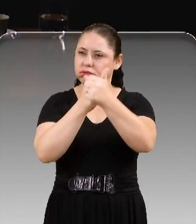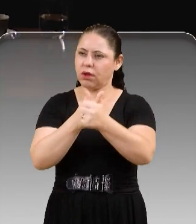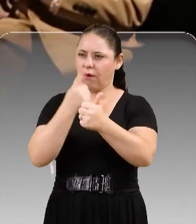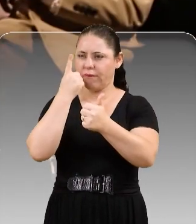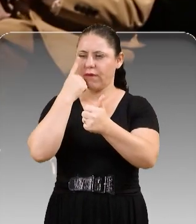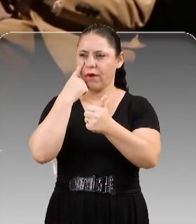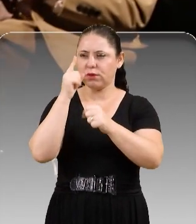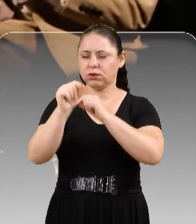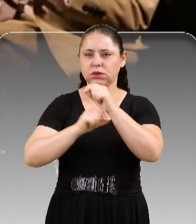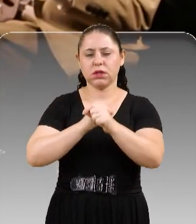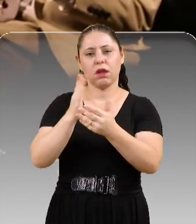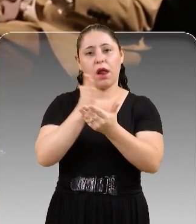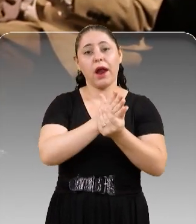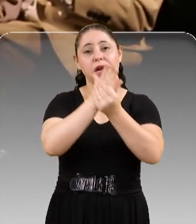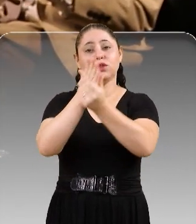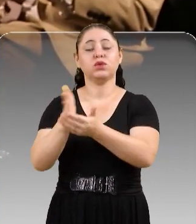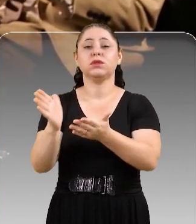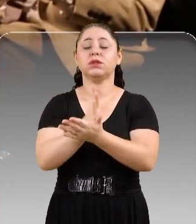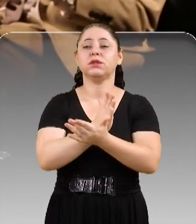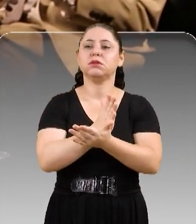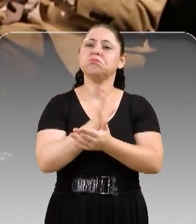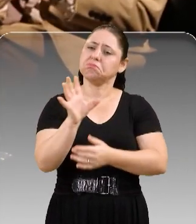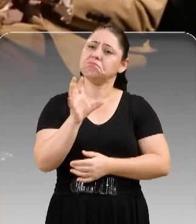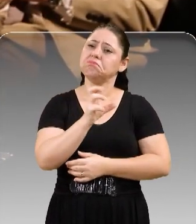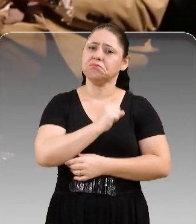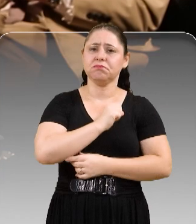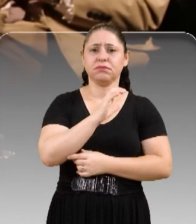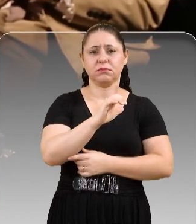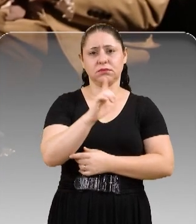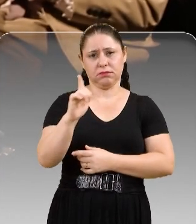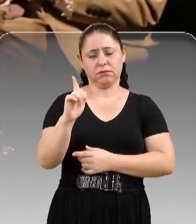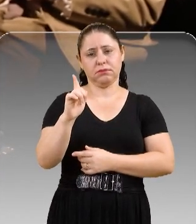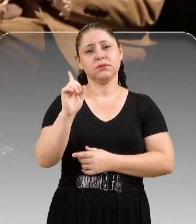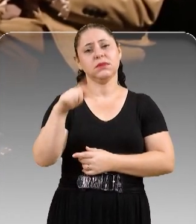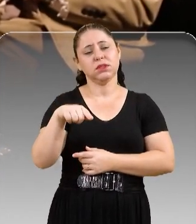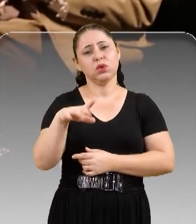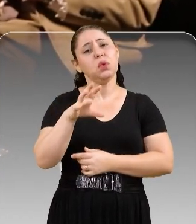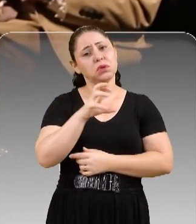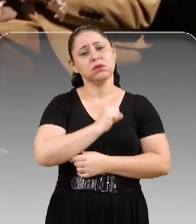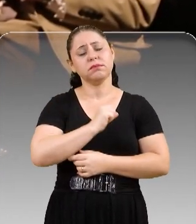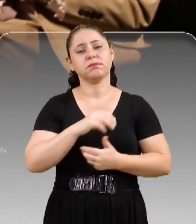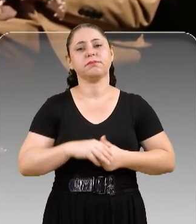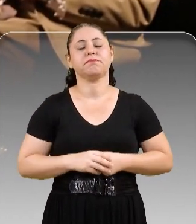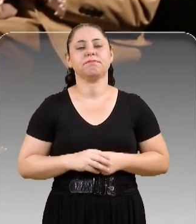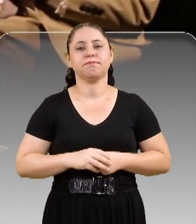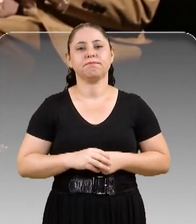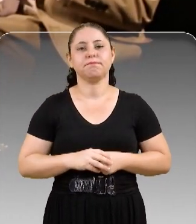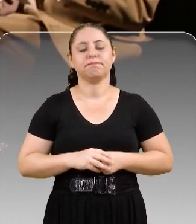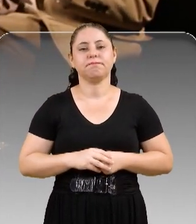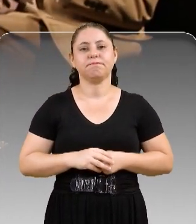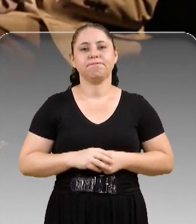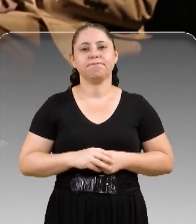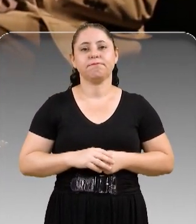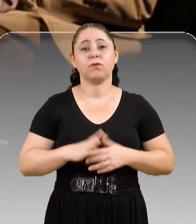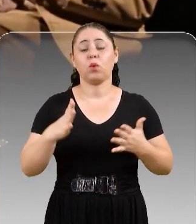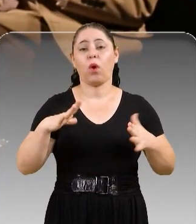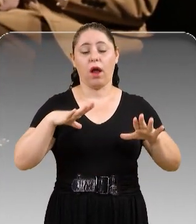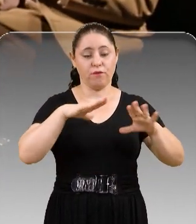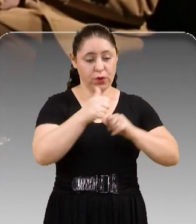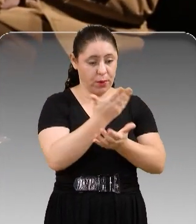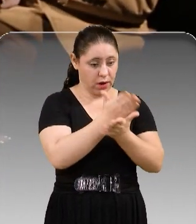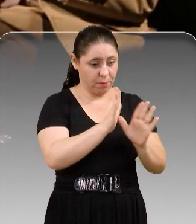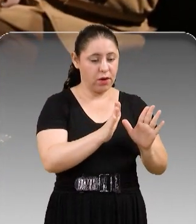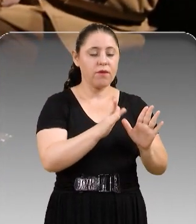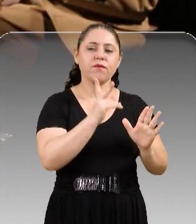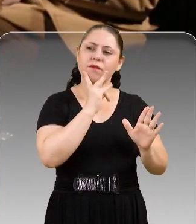aqui. Então, eu gostei de Campo Grande, é evidente, né? Gostei de Campo Grande. E quando eu me formei, então, eu falei,